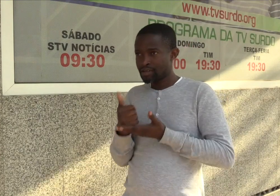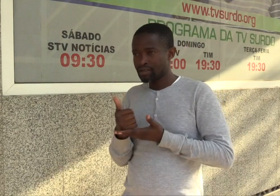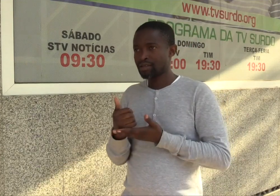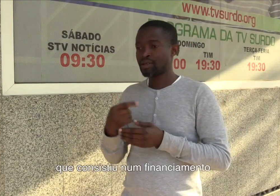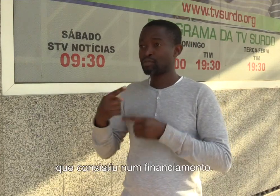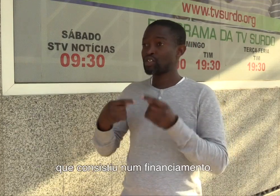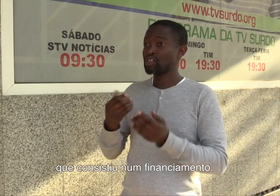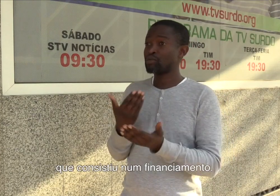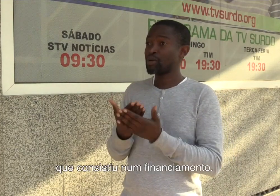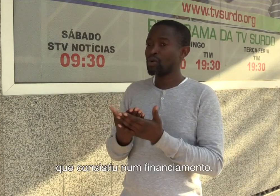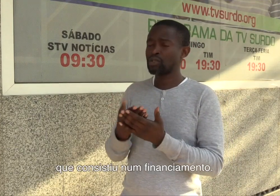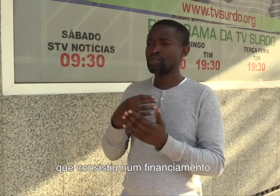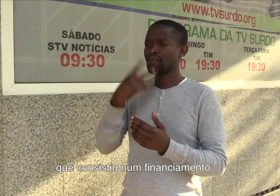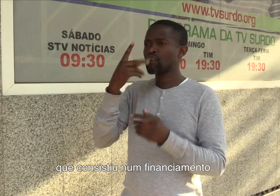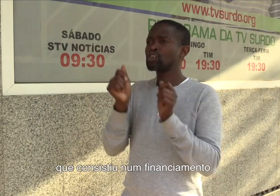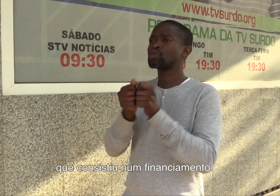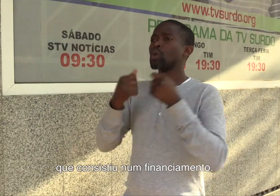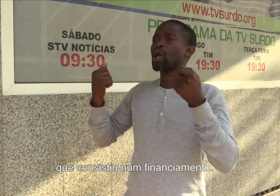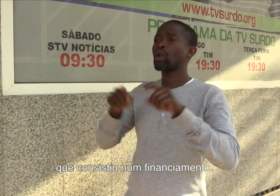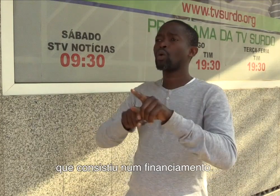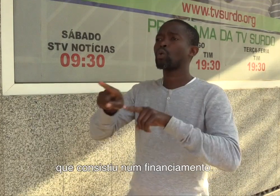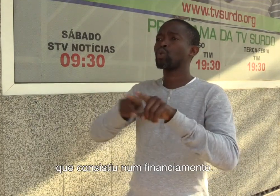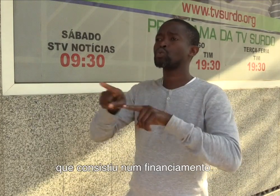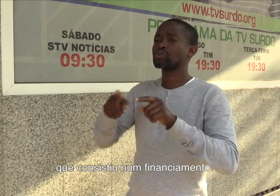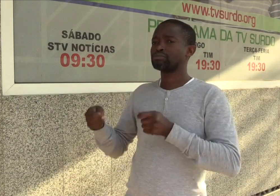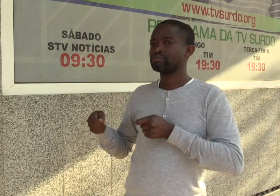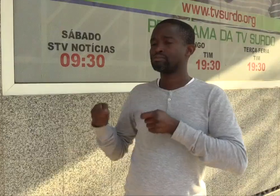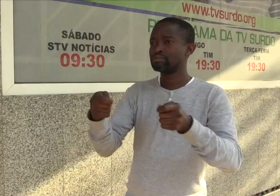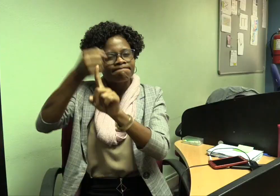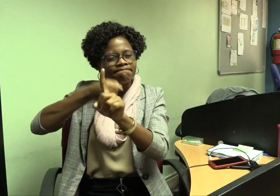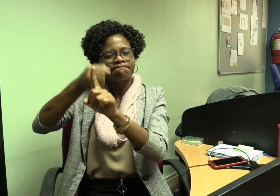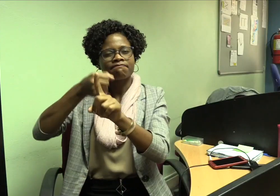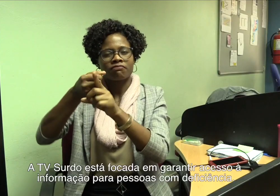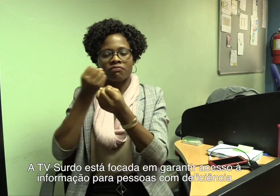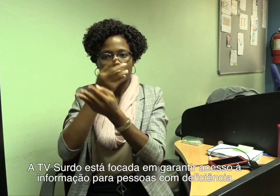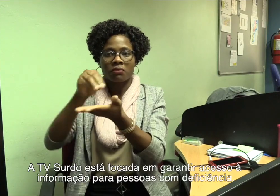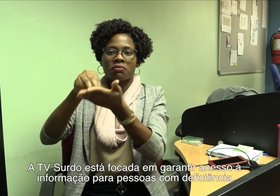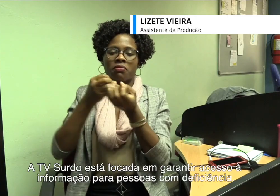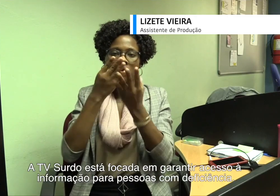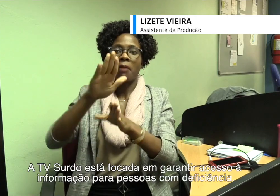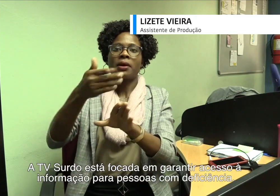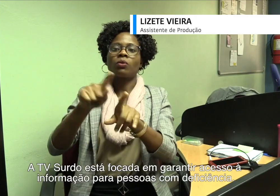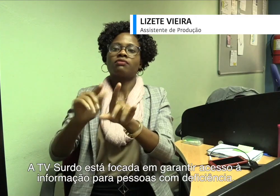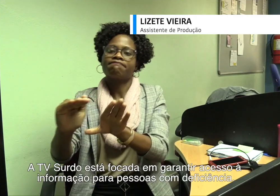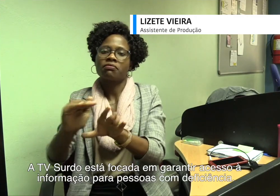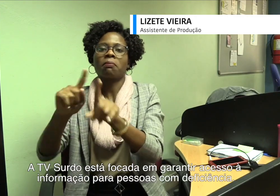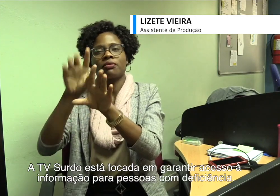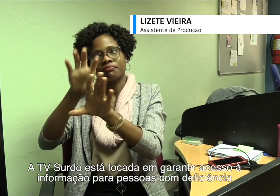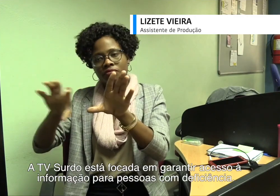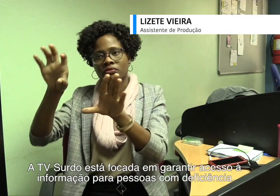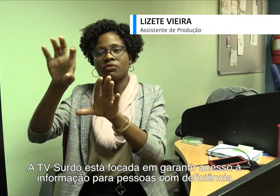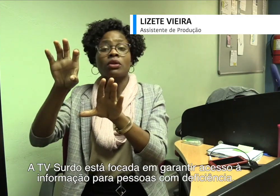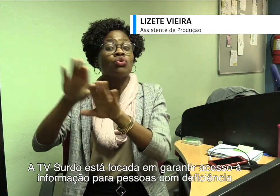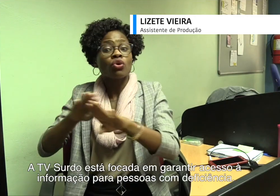IREX. Foi a primeira organização que nos financiou. A TV surdo está a focar muito para dar acesso à